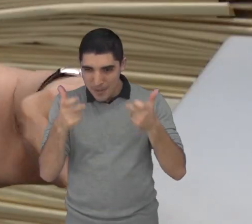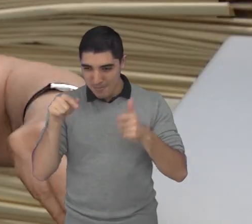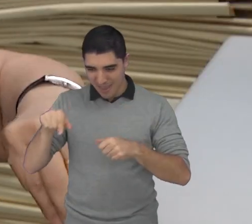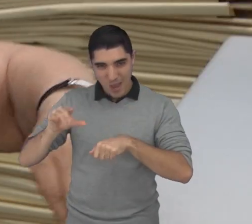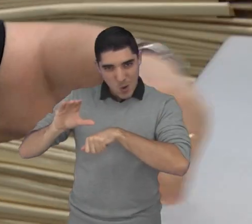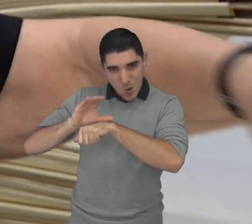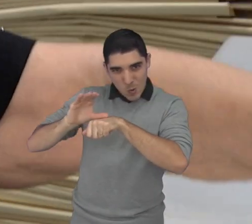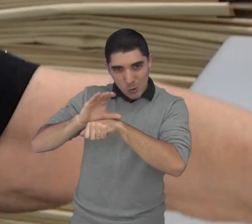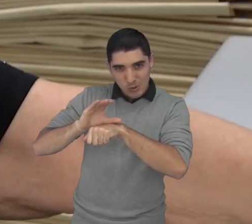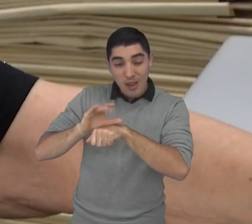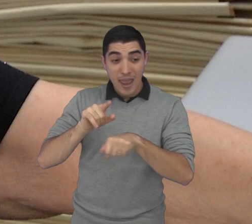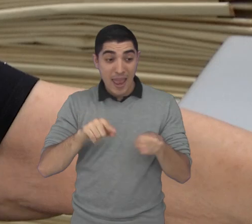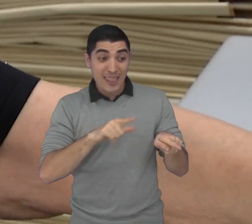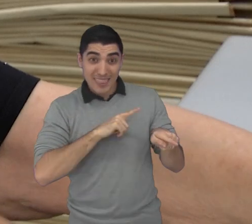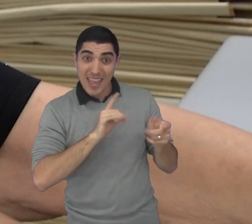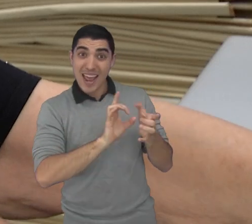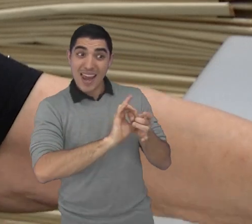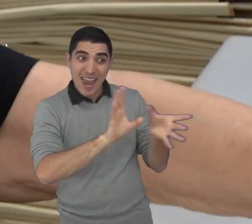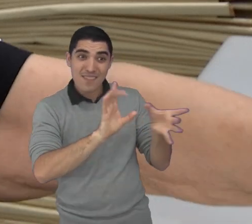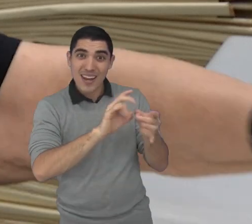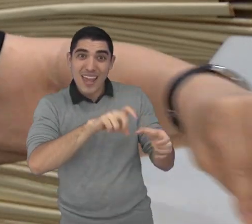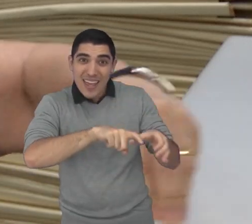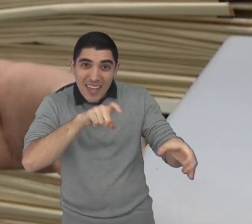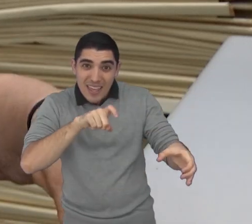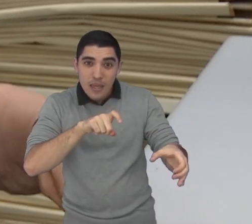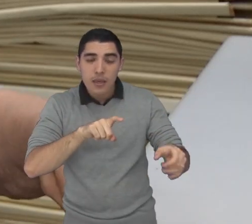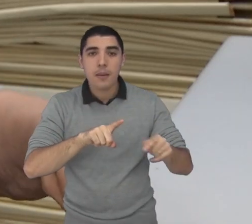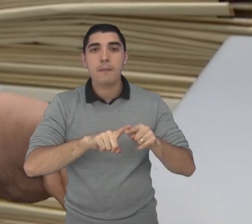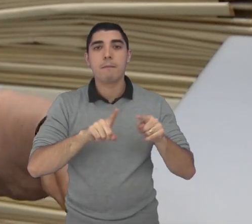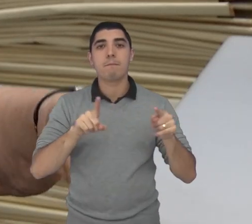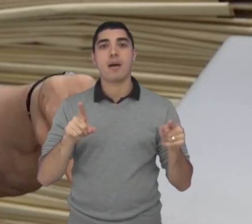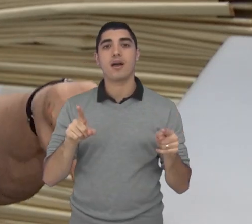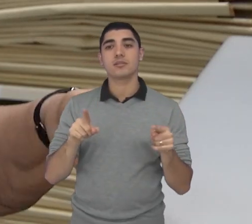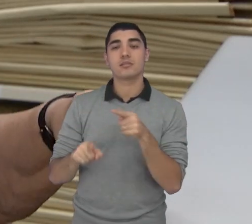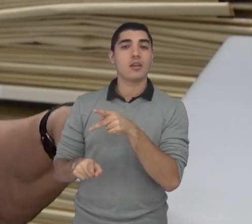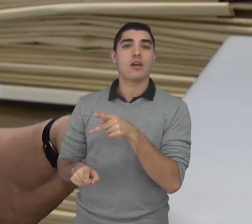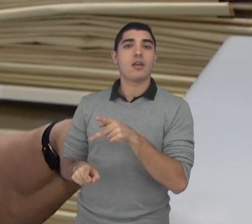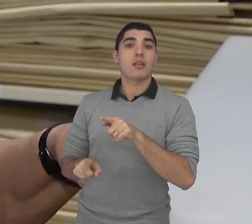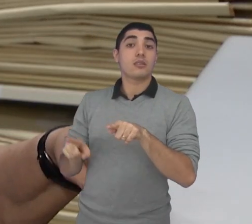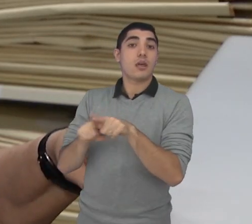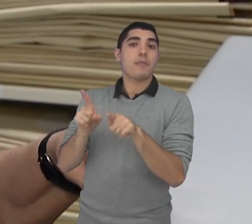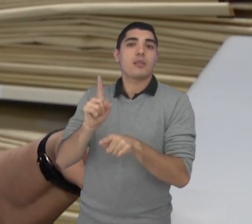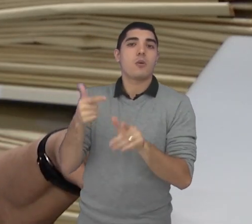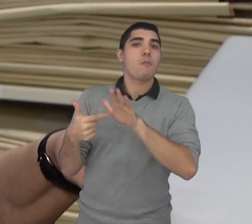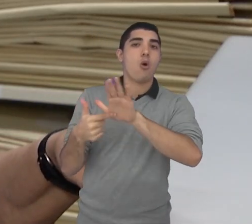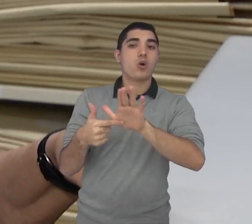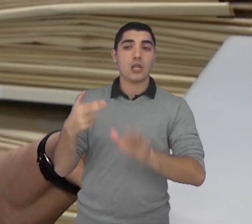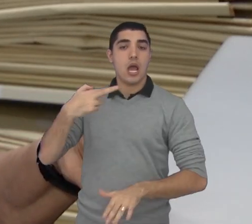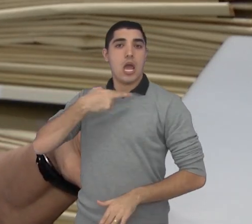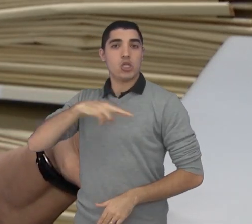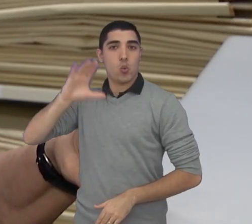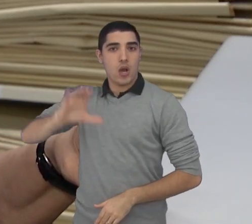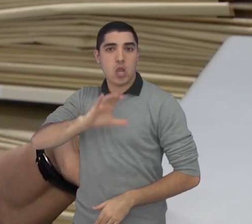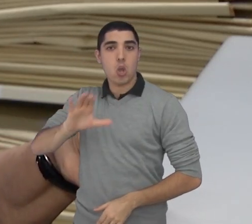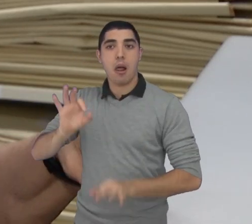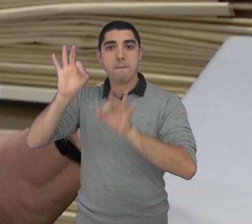bem, ao mesmo tempo que ela é liberal, ela também mantém a religião católica como